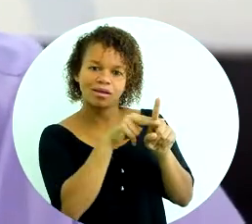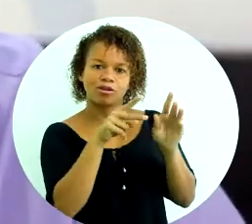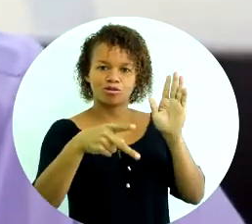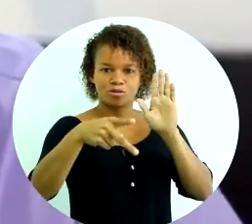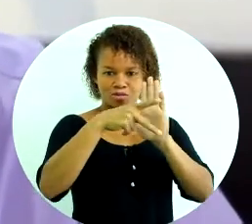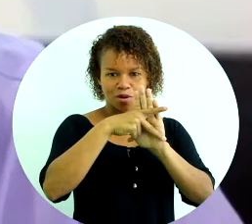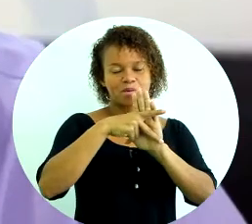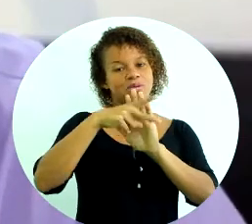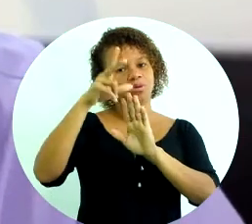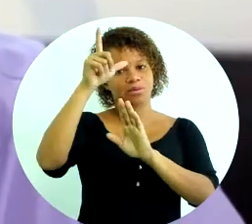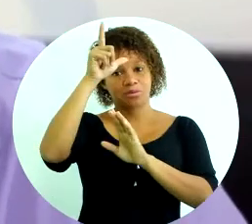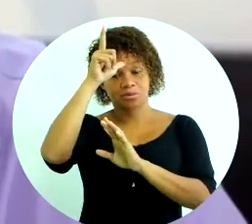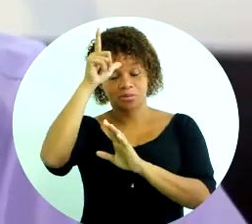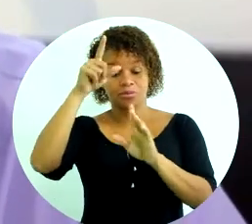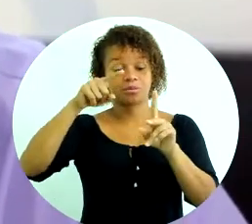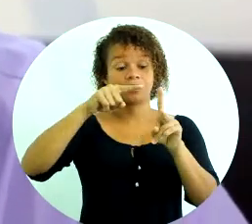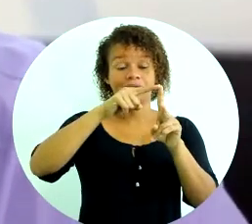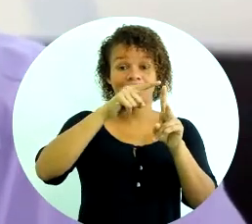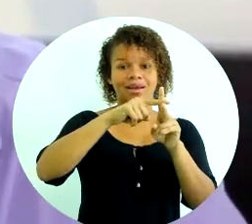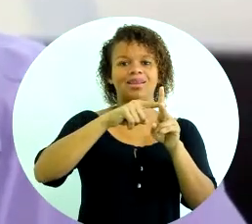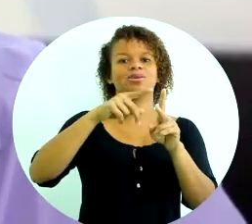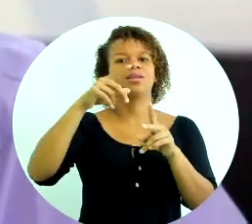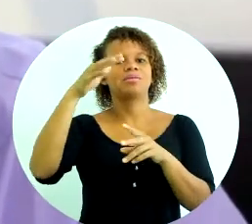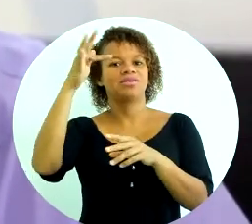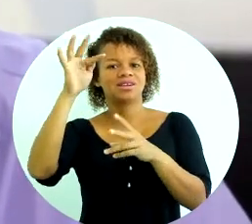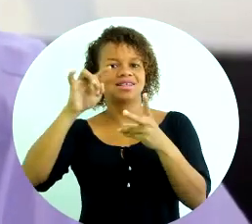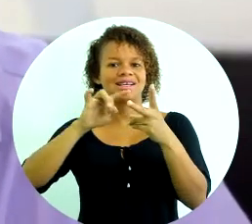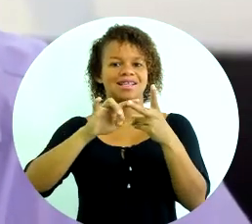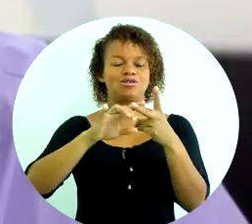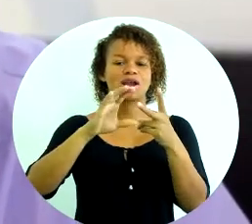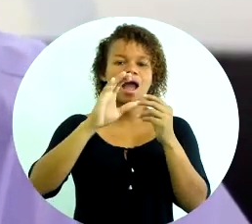pela perspectiva do próprio Émile Durkheim, do John